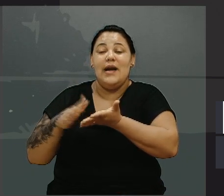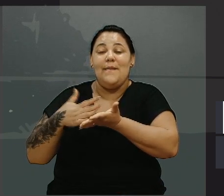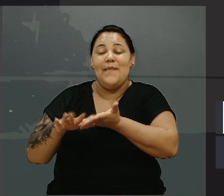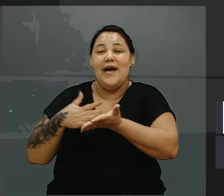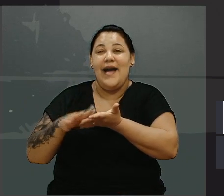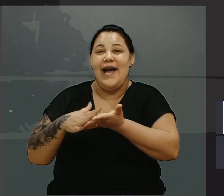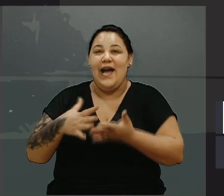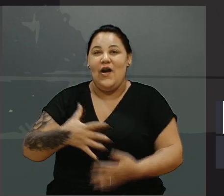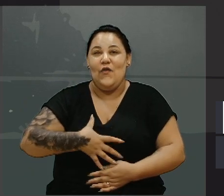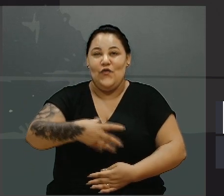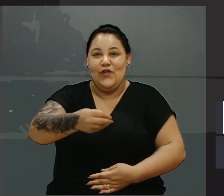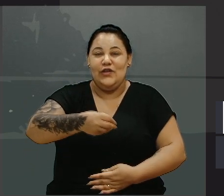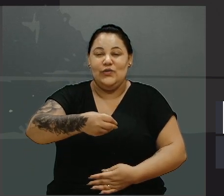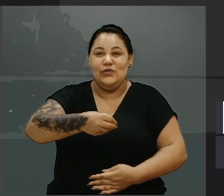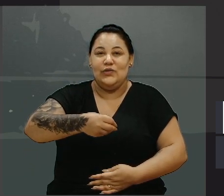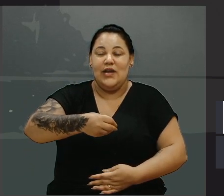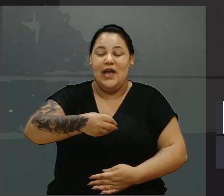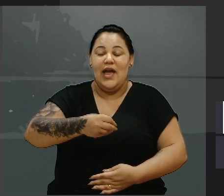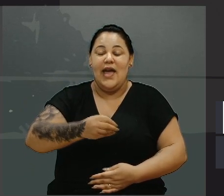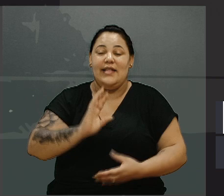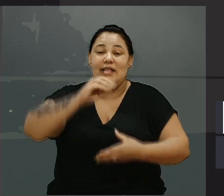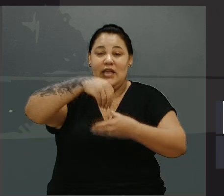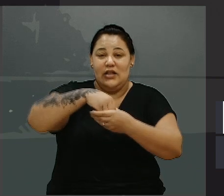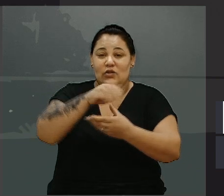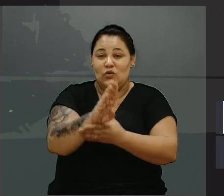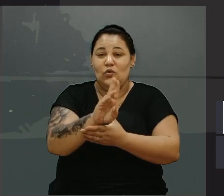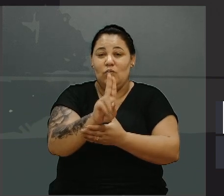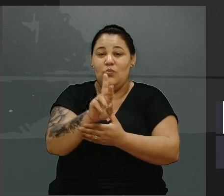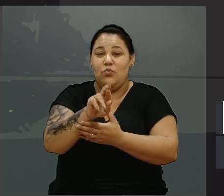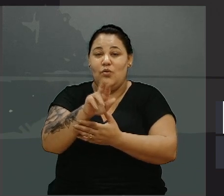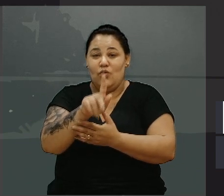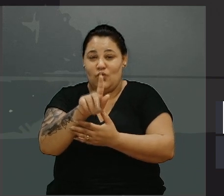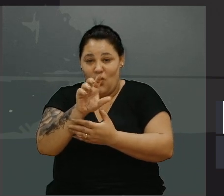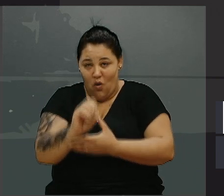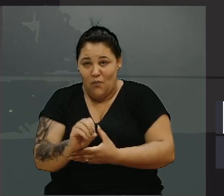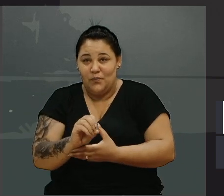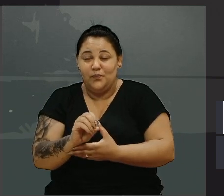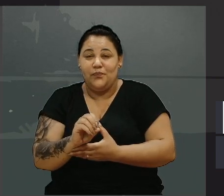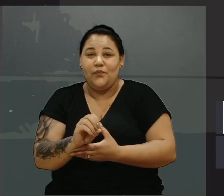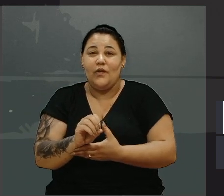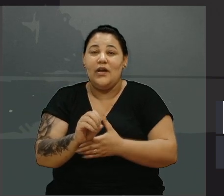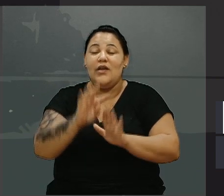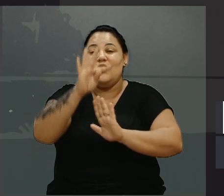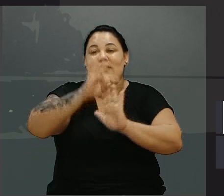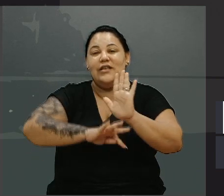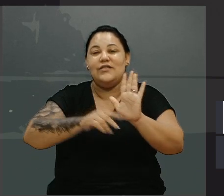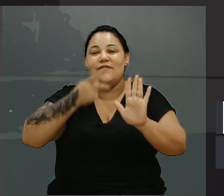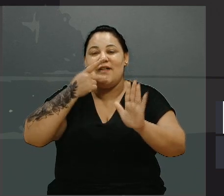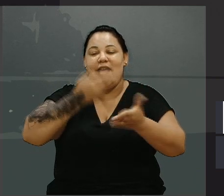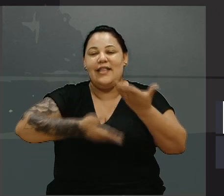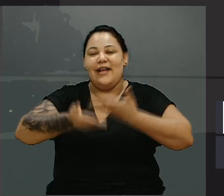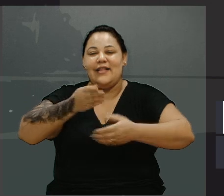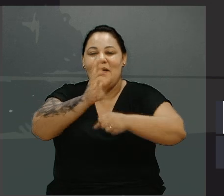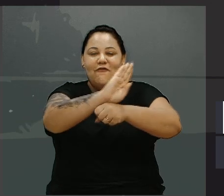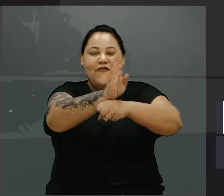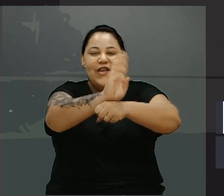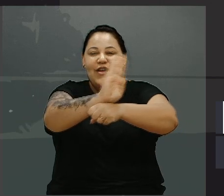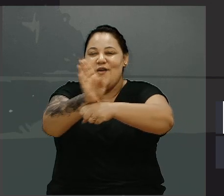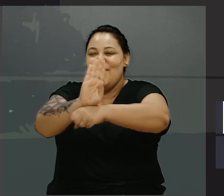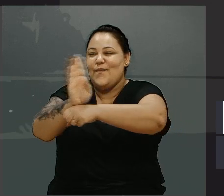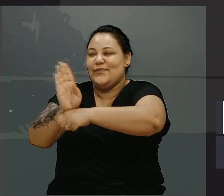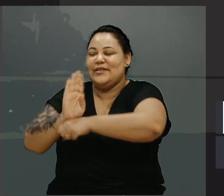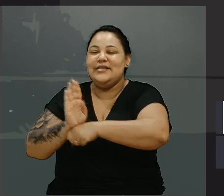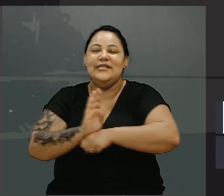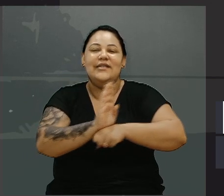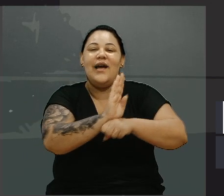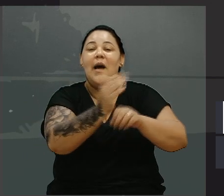fica aí no Burgo, né? Fica ali no Jardelino Ramos. E o samba enredo trata de filmes e clipes que